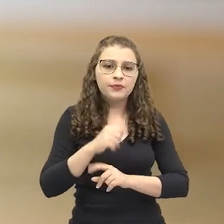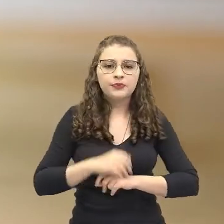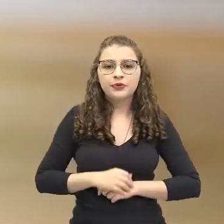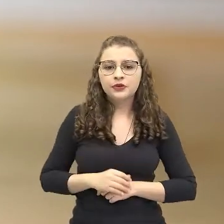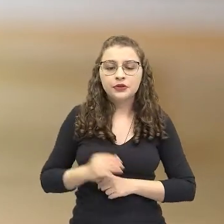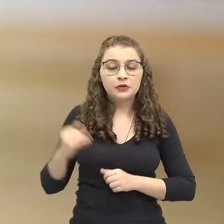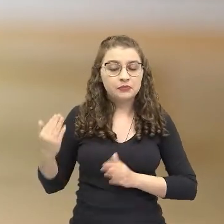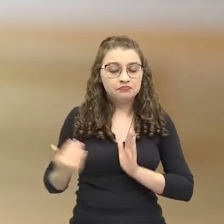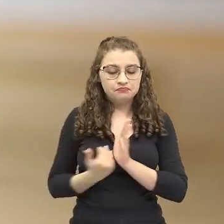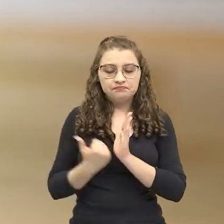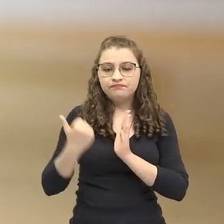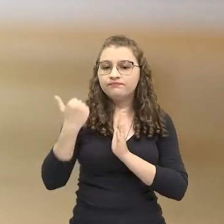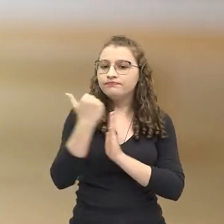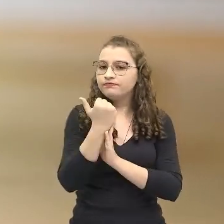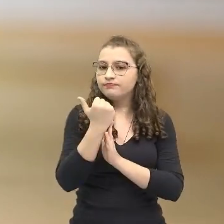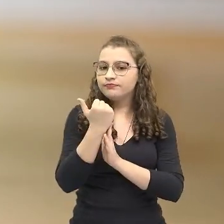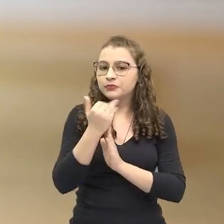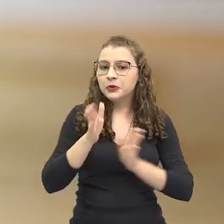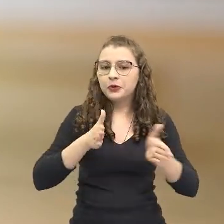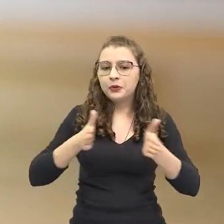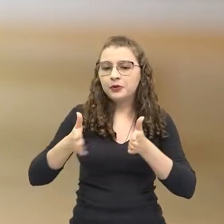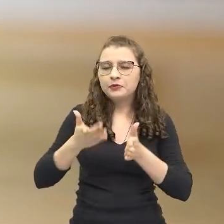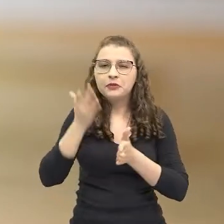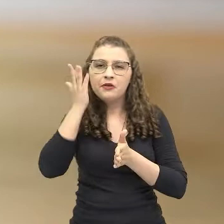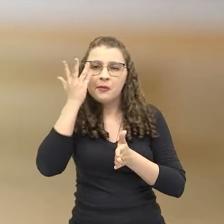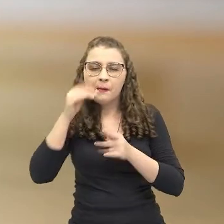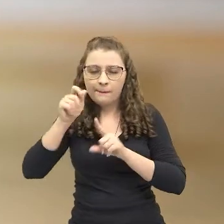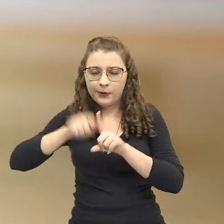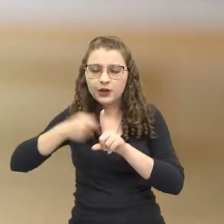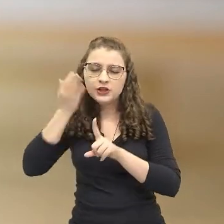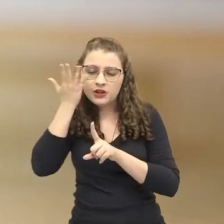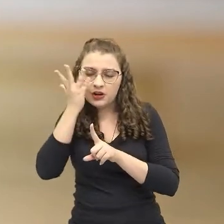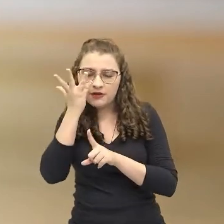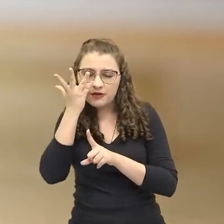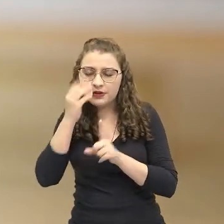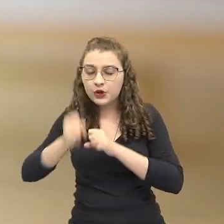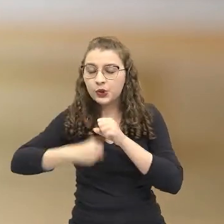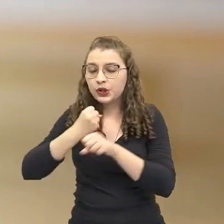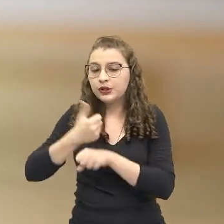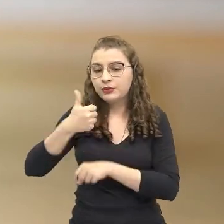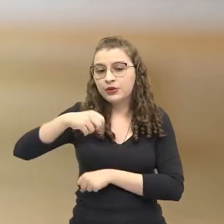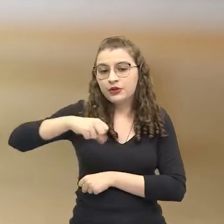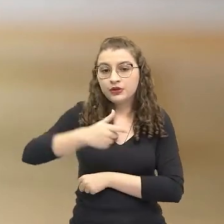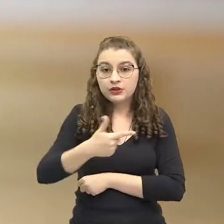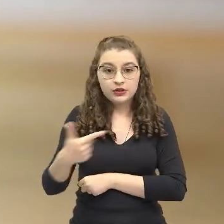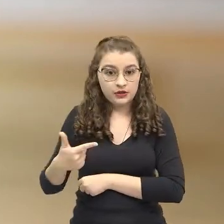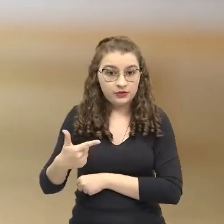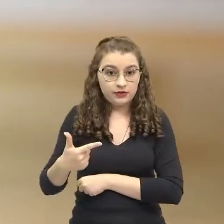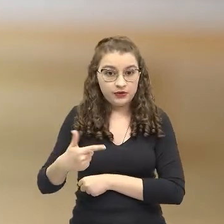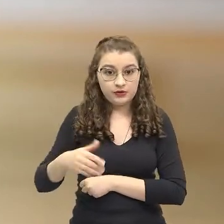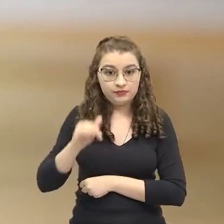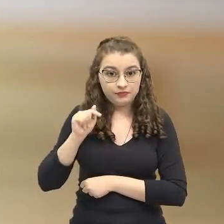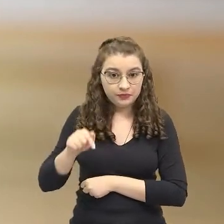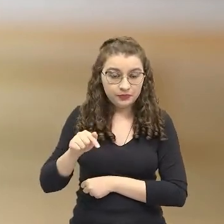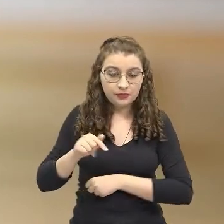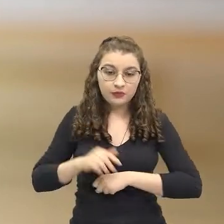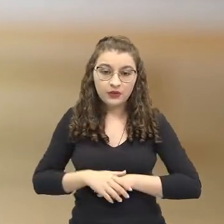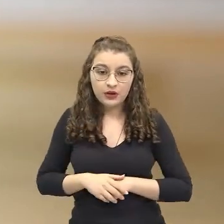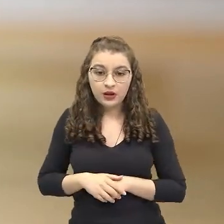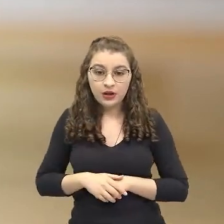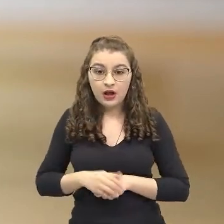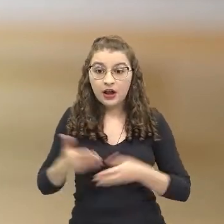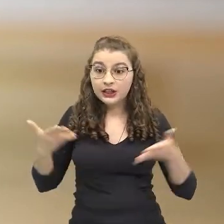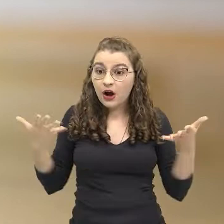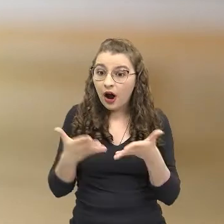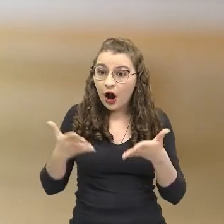naquele momento, principalmente a partir de fevereiro de 1922. Então, quer dizer que nesse ano